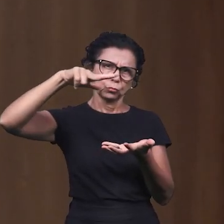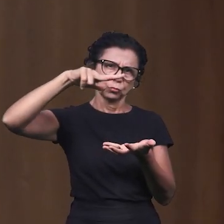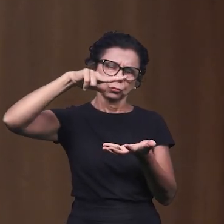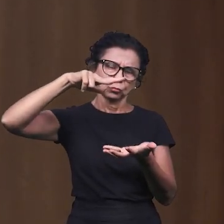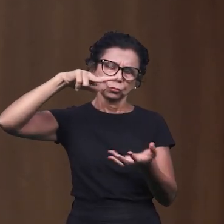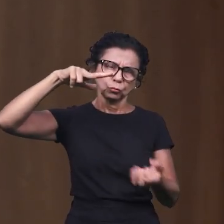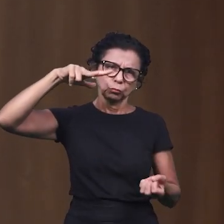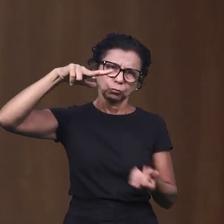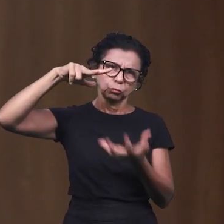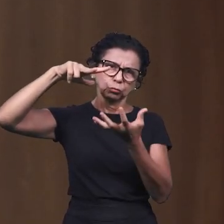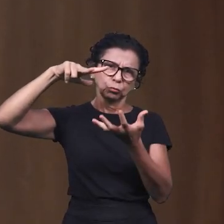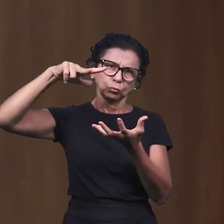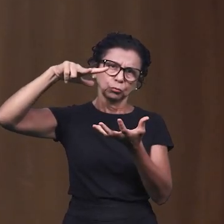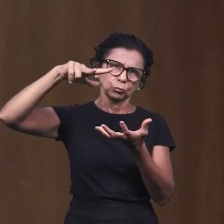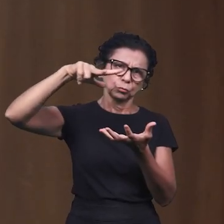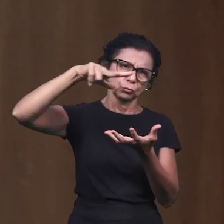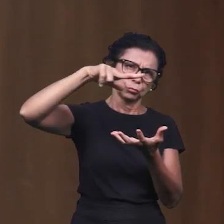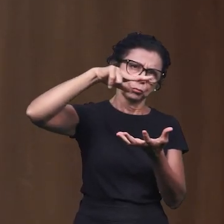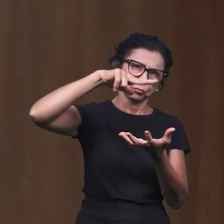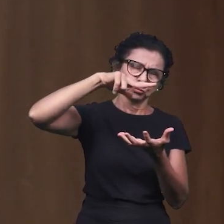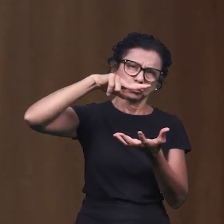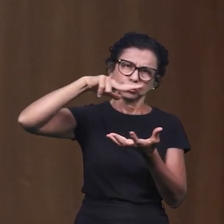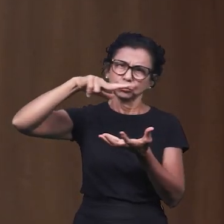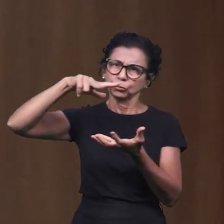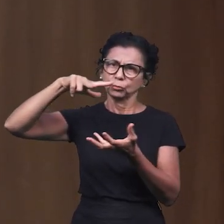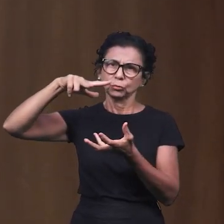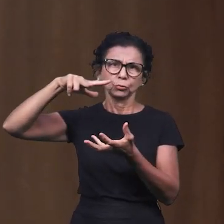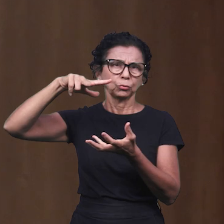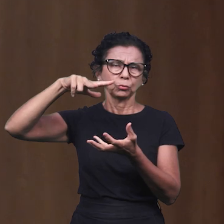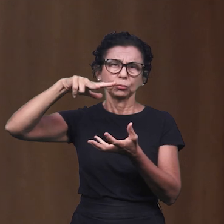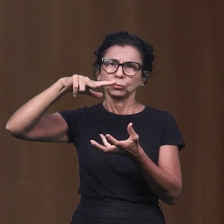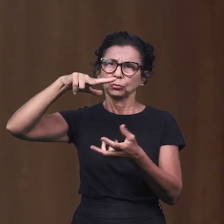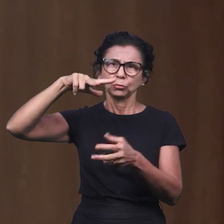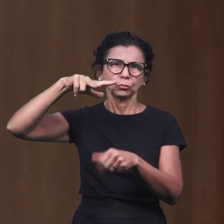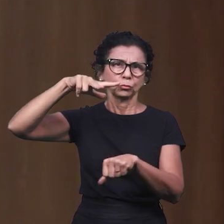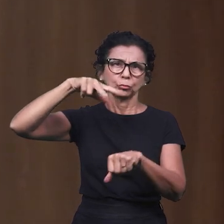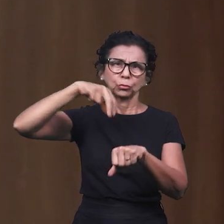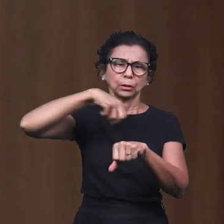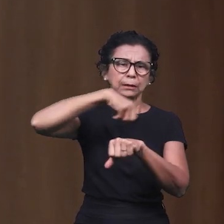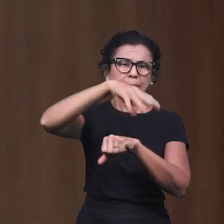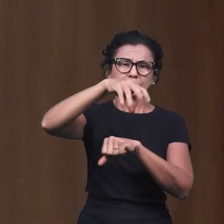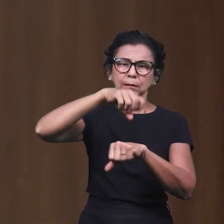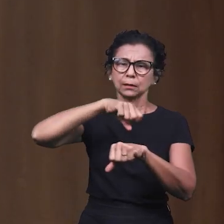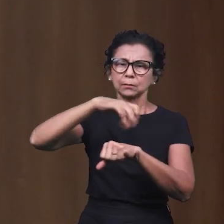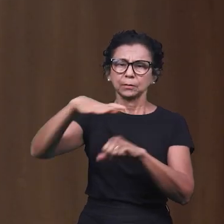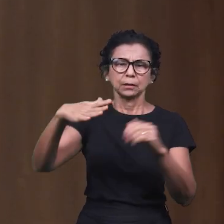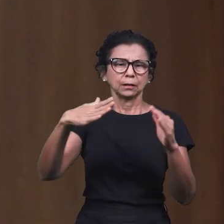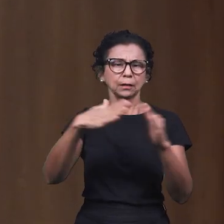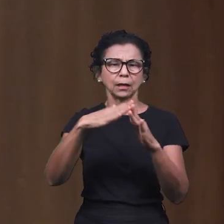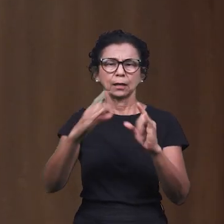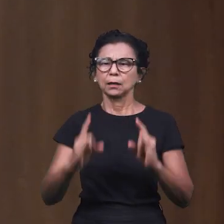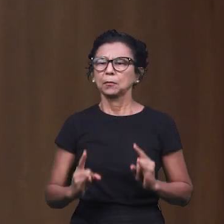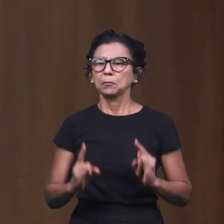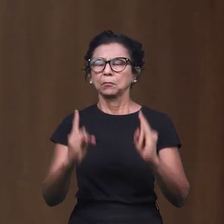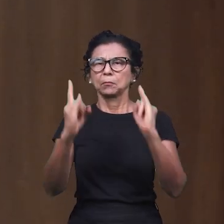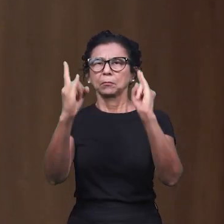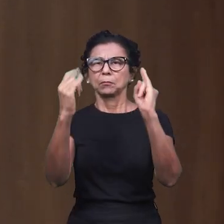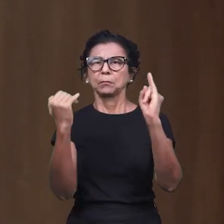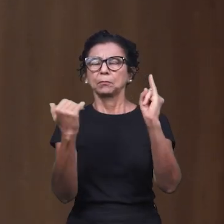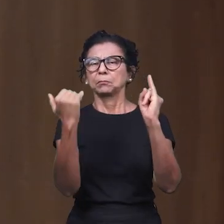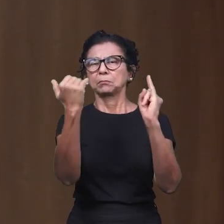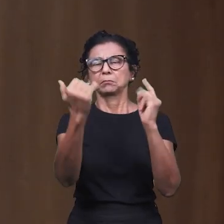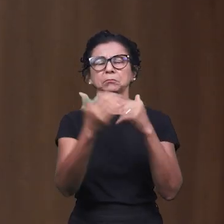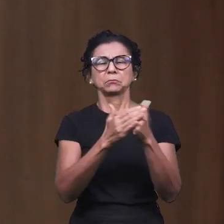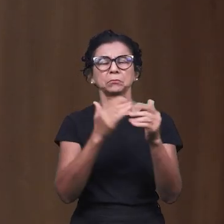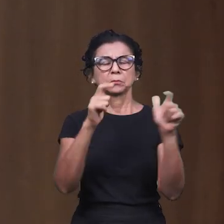propagar, divulgar a mensagem profética que temos recebido da parte do Senhor, né, os